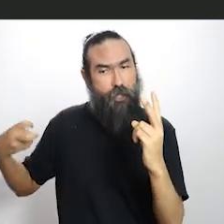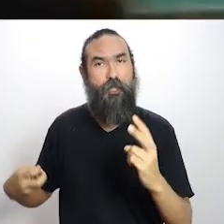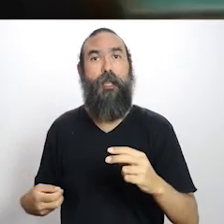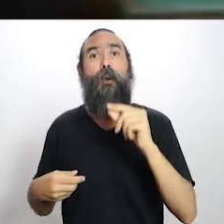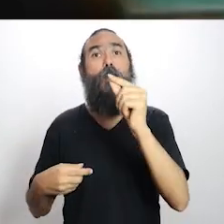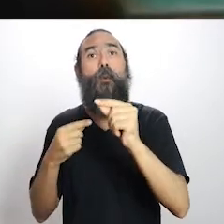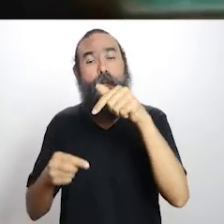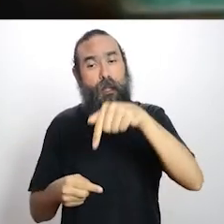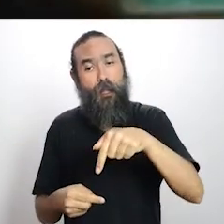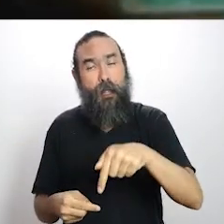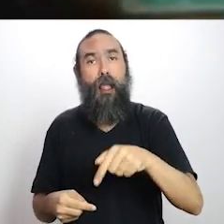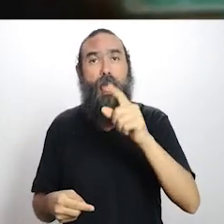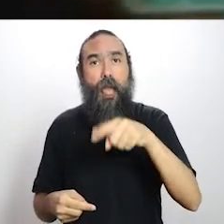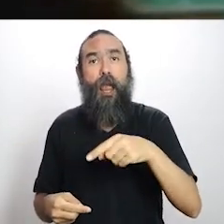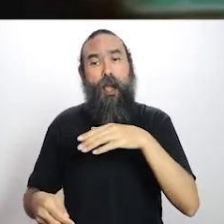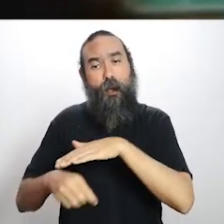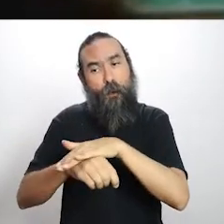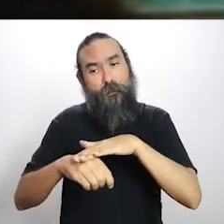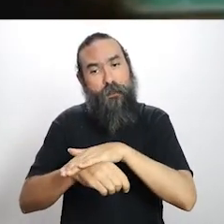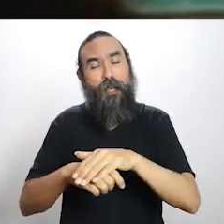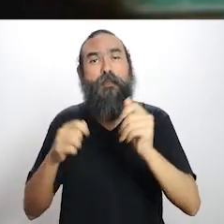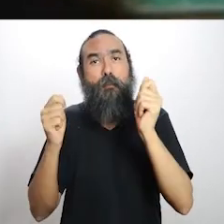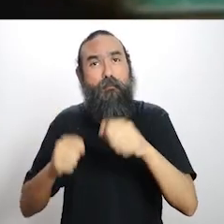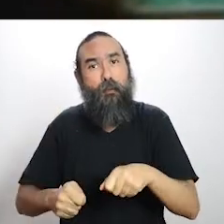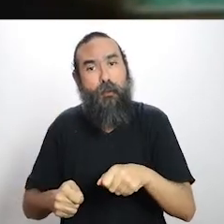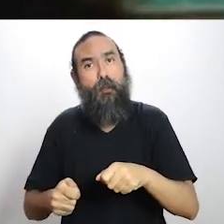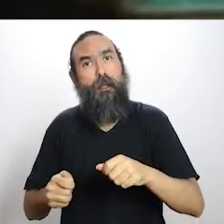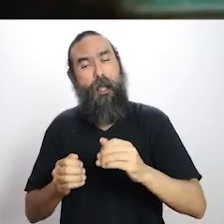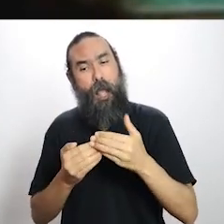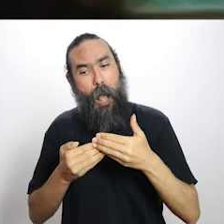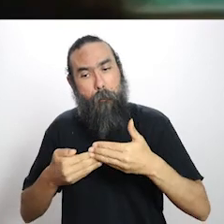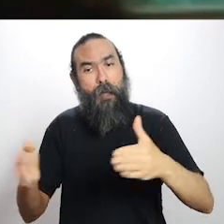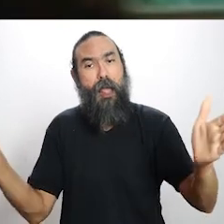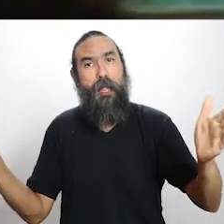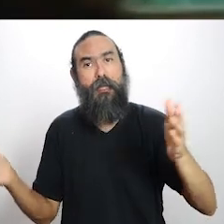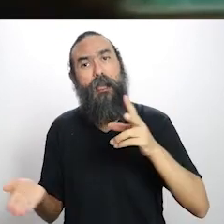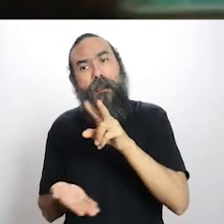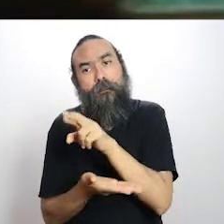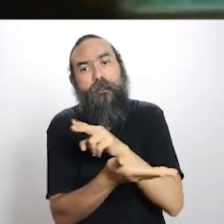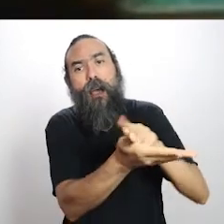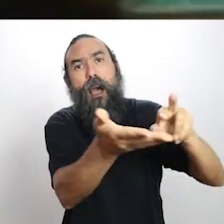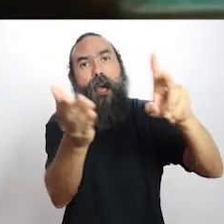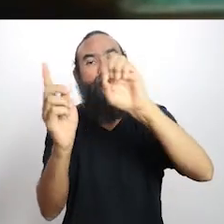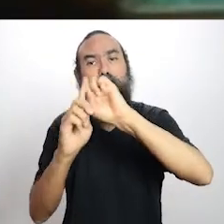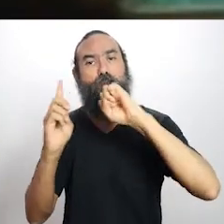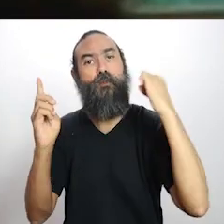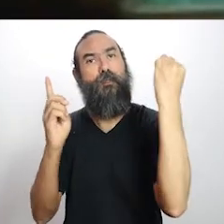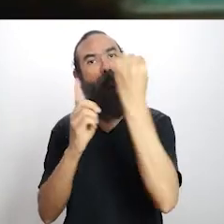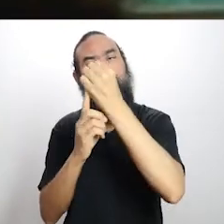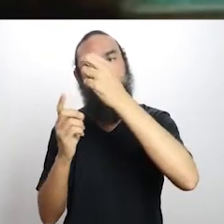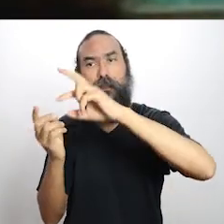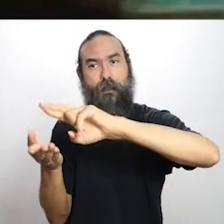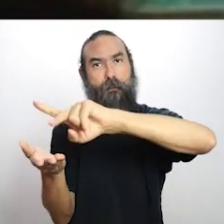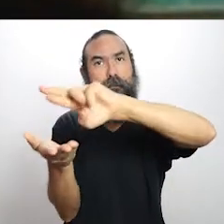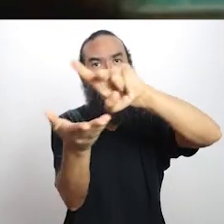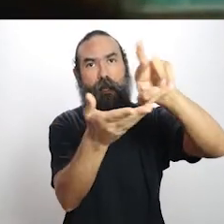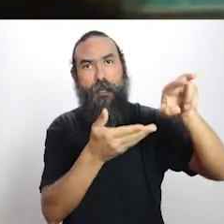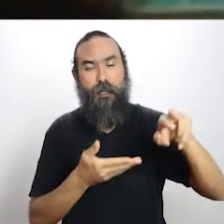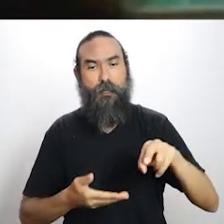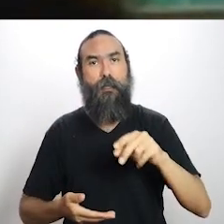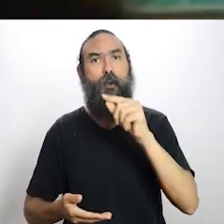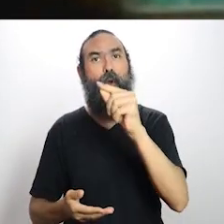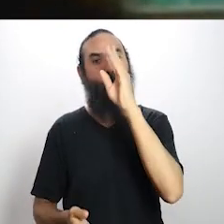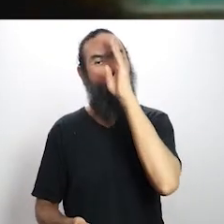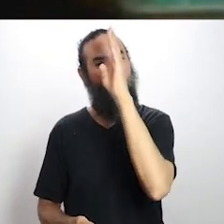a gente propõe que essas conversas sejam amplas, sejam por vários setores da sociedade, para a gente conseguir chegar num denominador